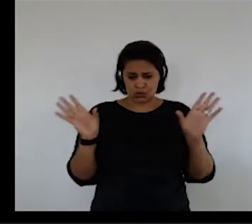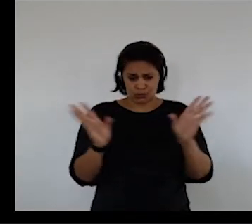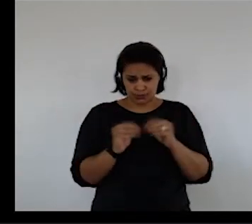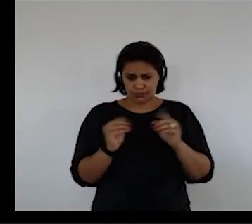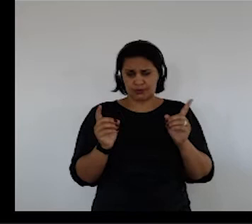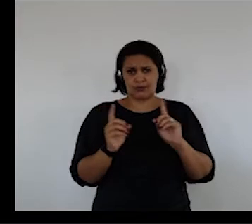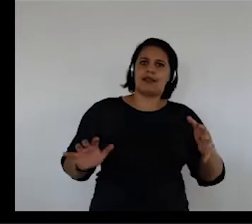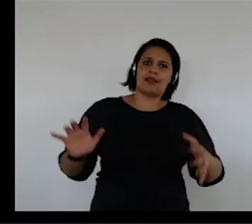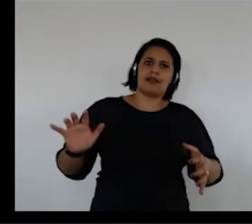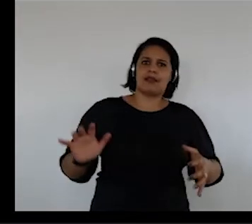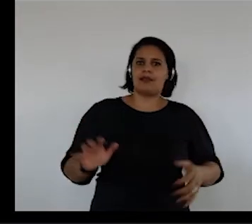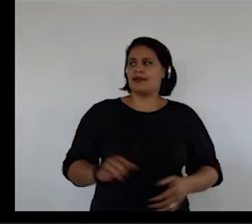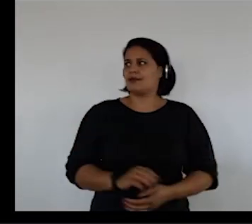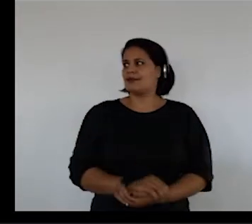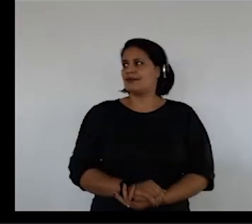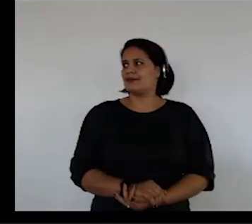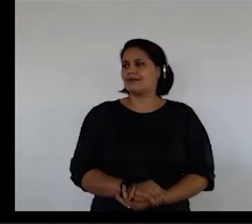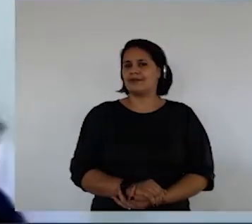você tocou.